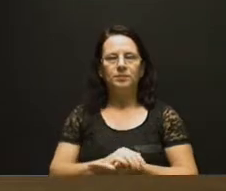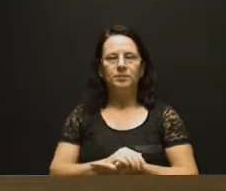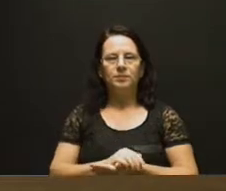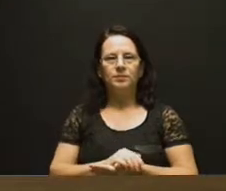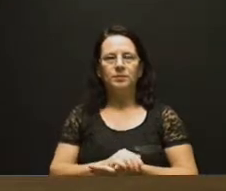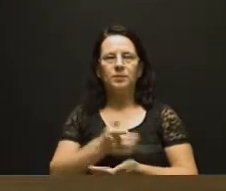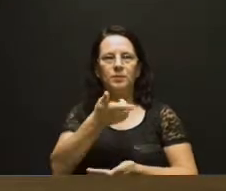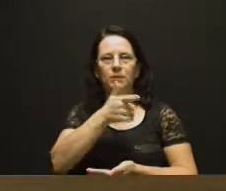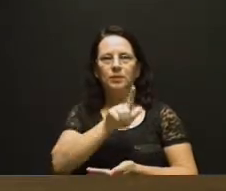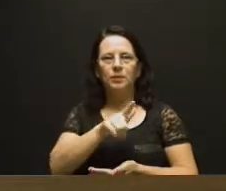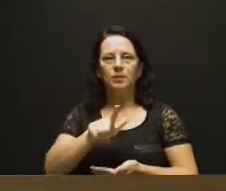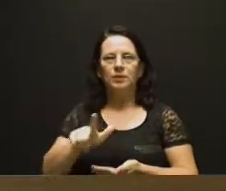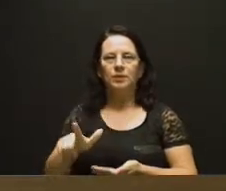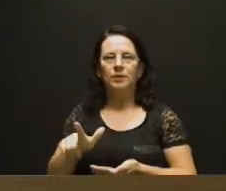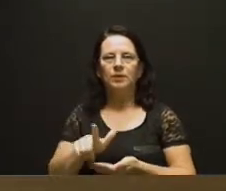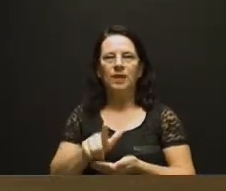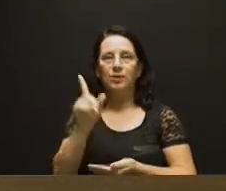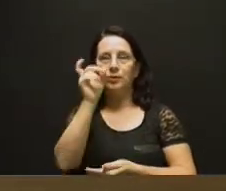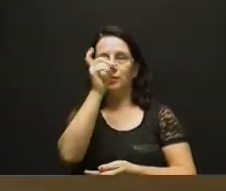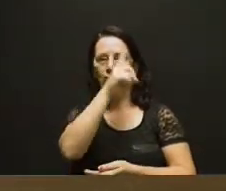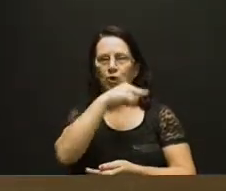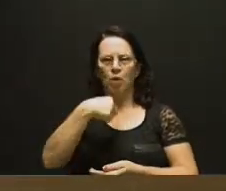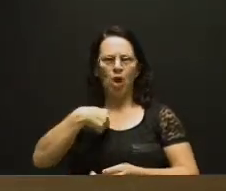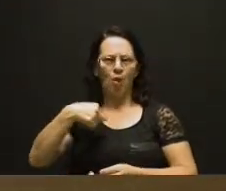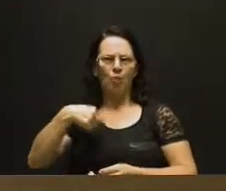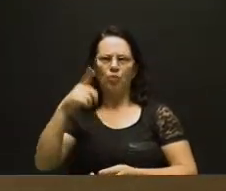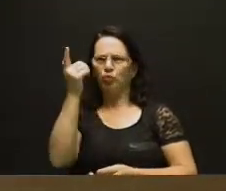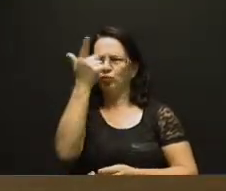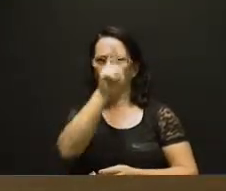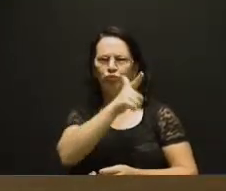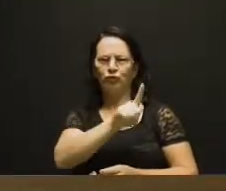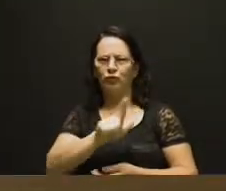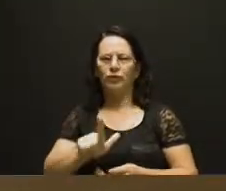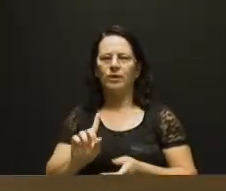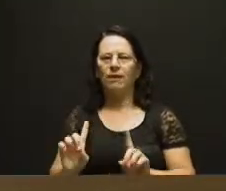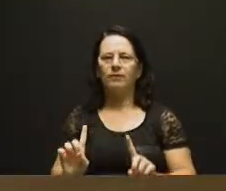a aas cuidado e não vejo problema